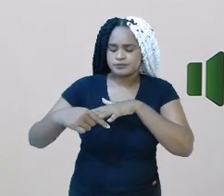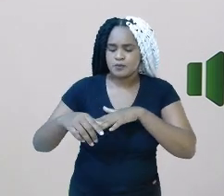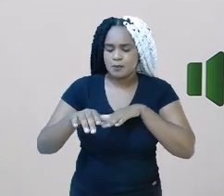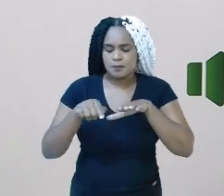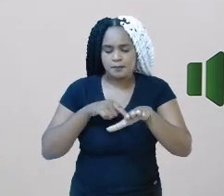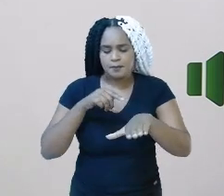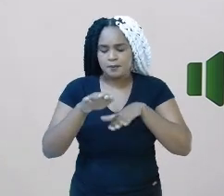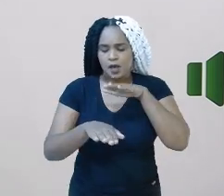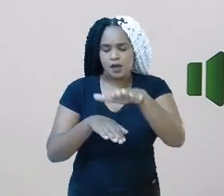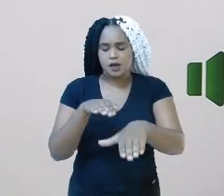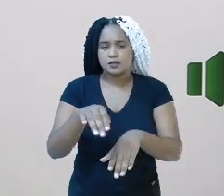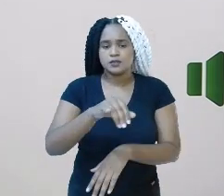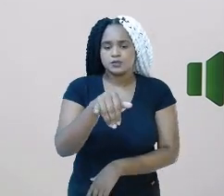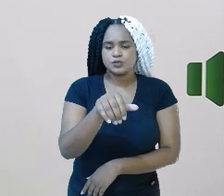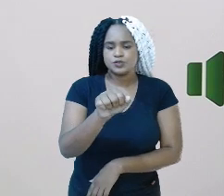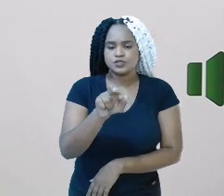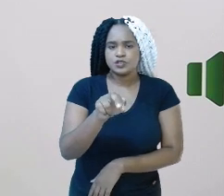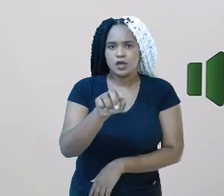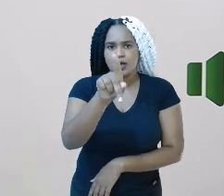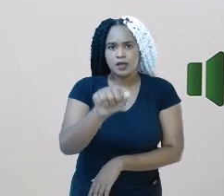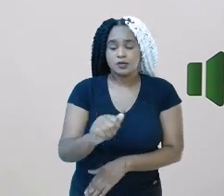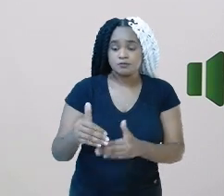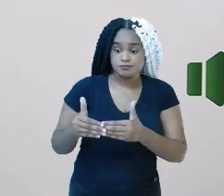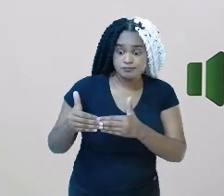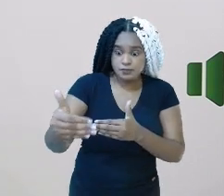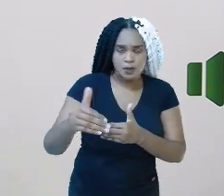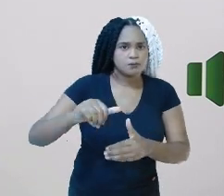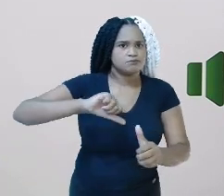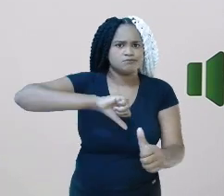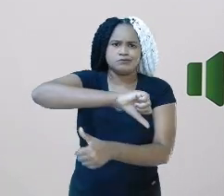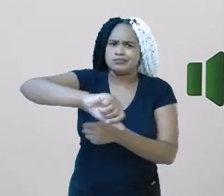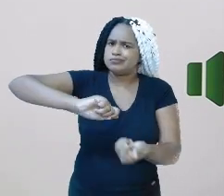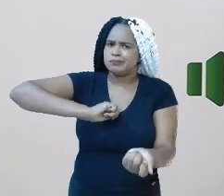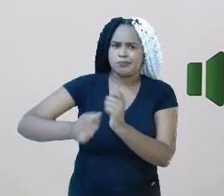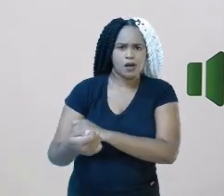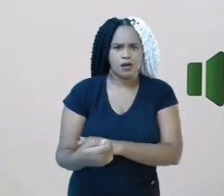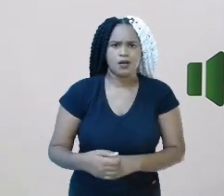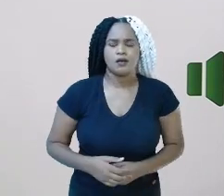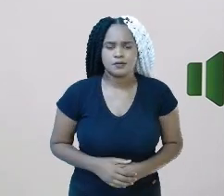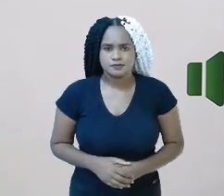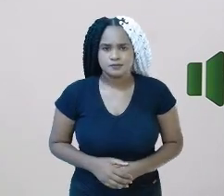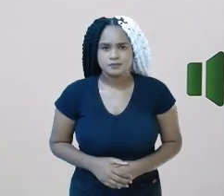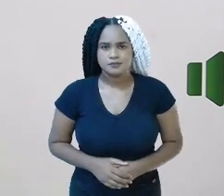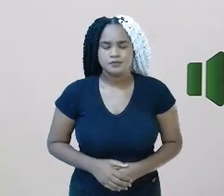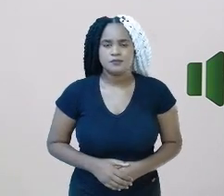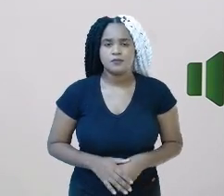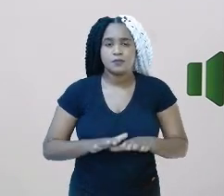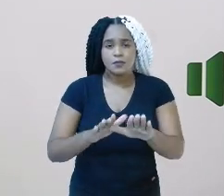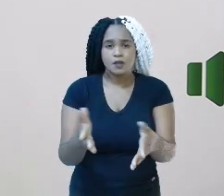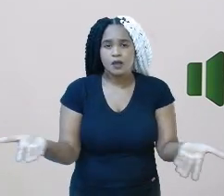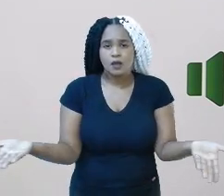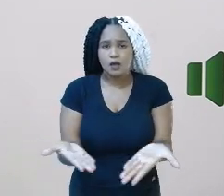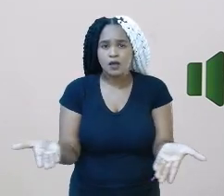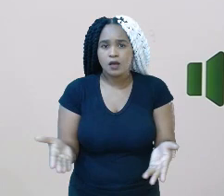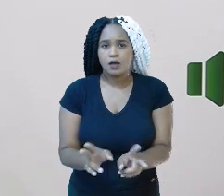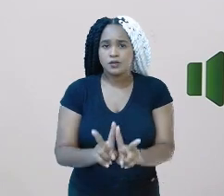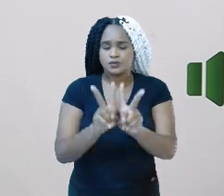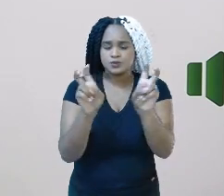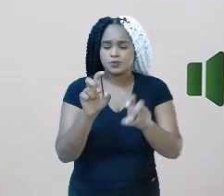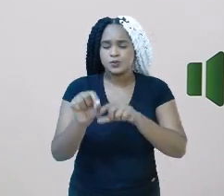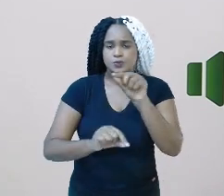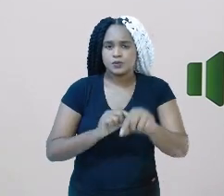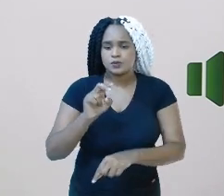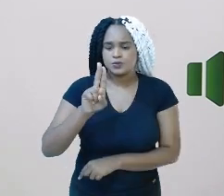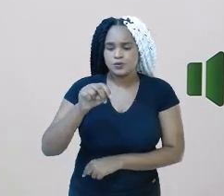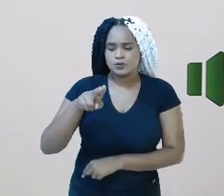passos, a jarda, por exemplo. Depois é que isso mudou um pouco, tá? E a gente vai falar um pouco sobre as